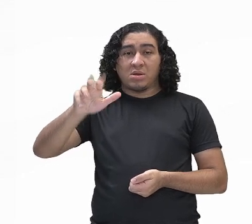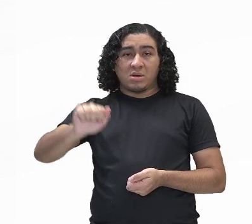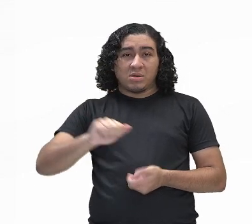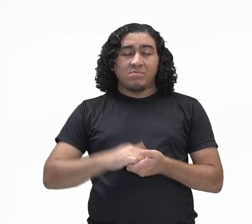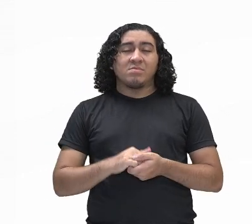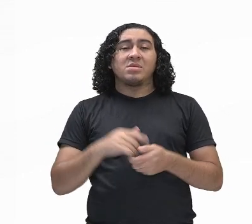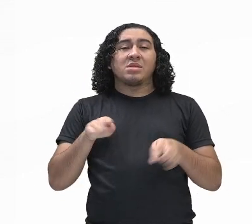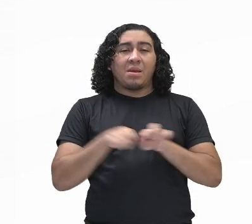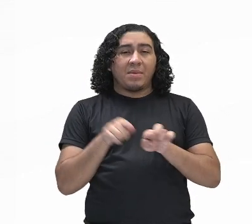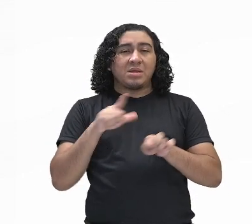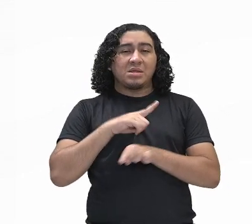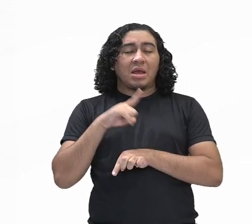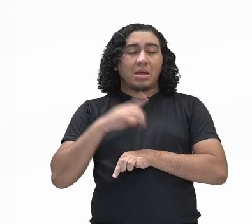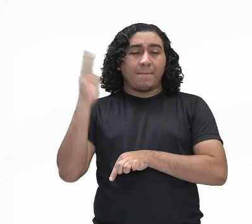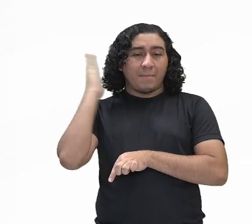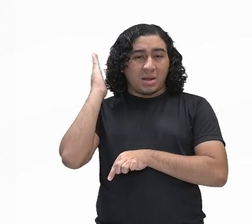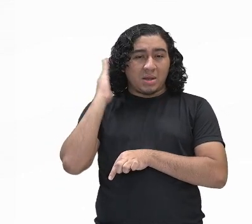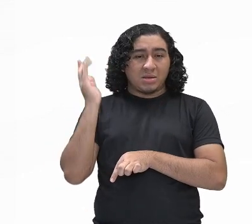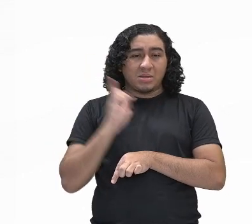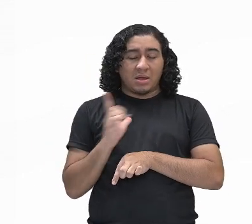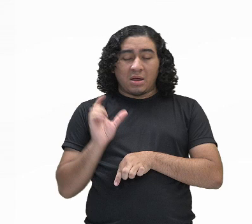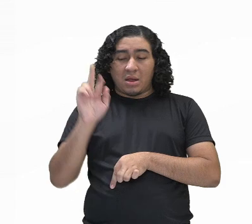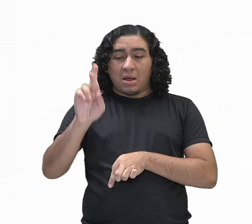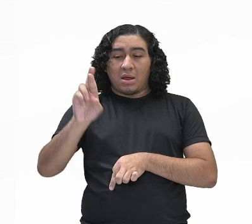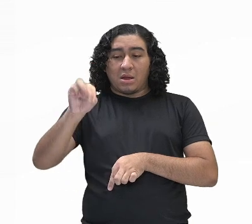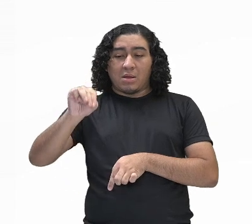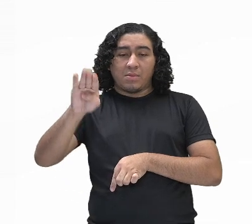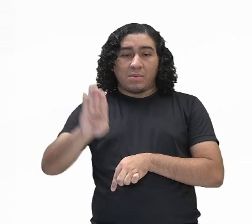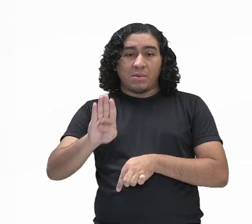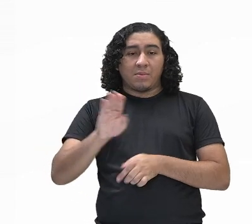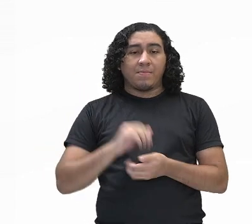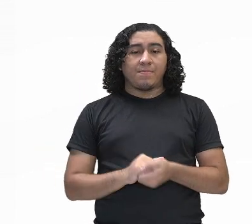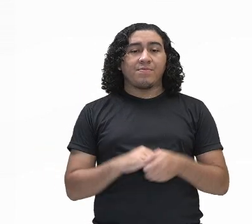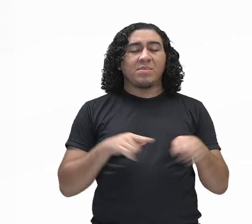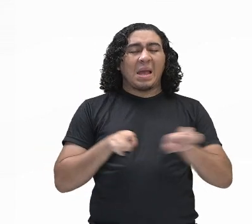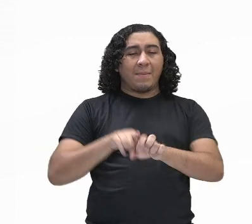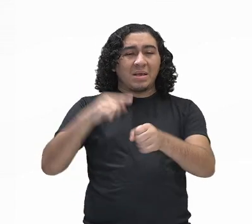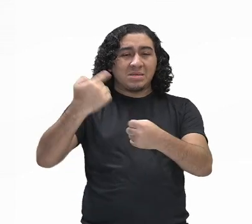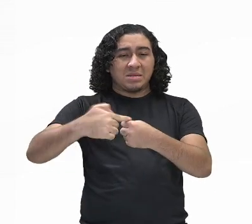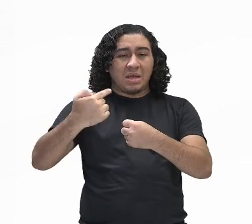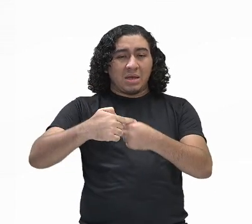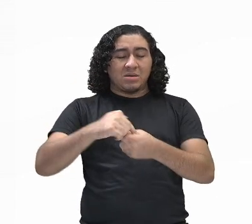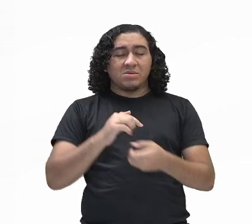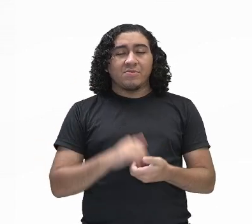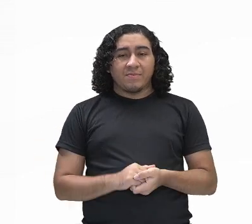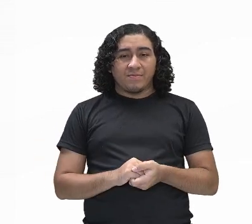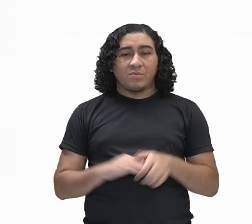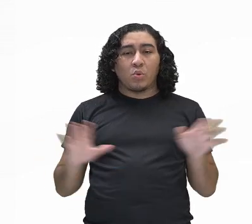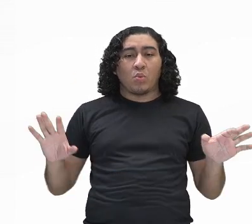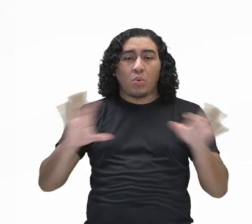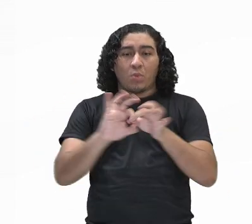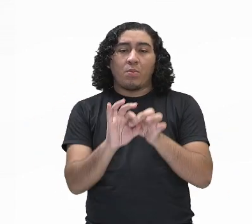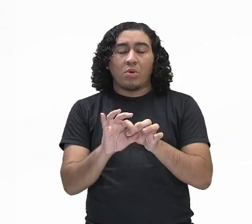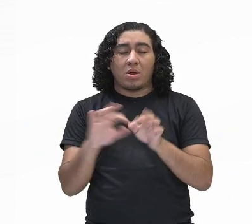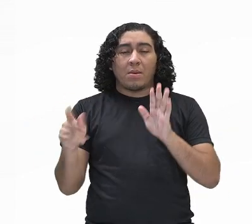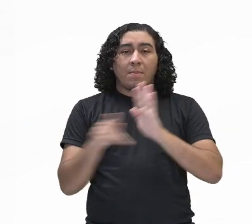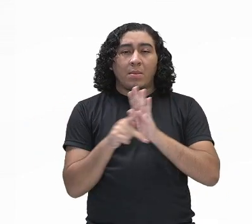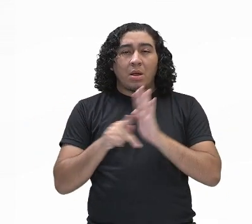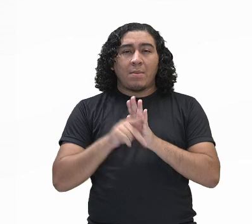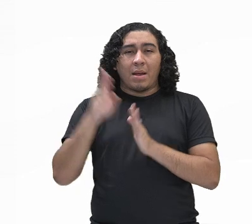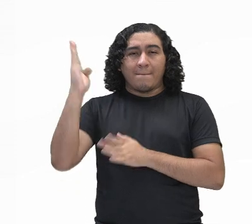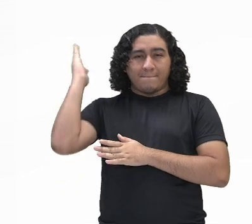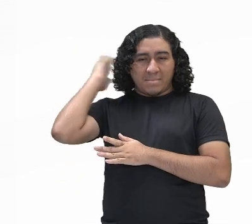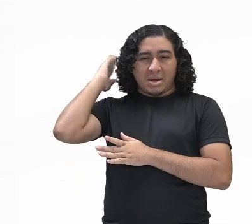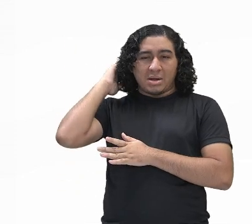temos a sigla RMB e as cidades, né, ou os municípios que compõem a Grande Belém,